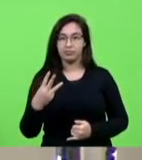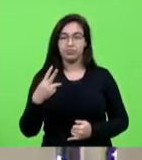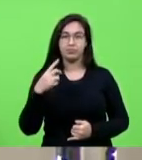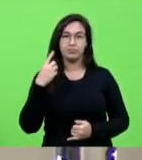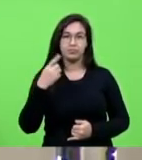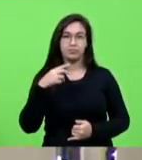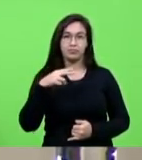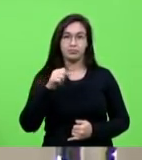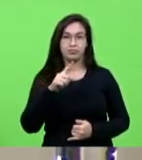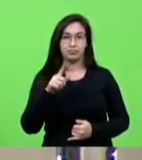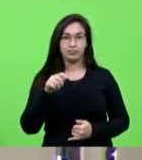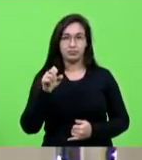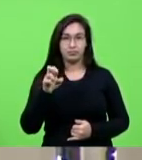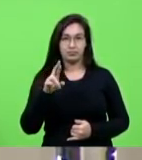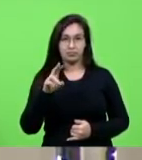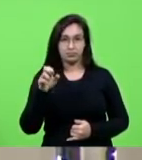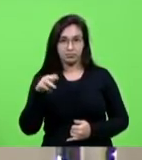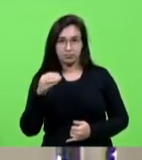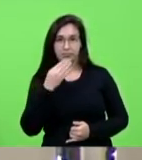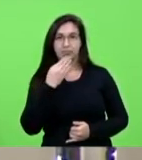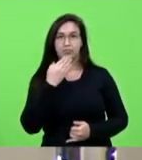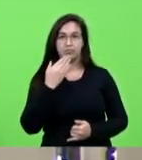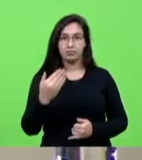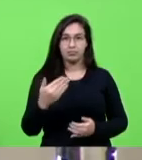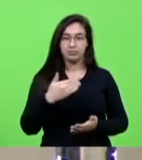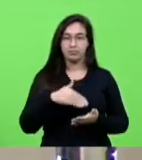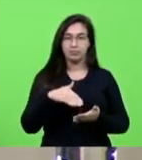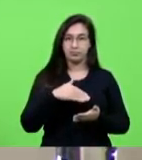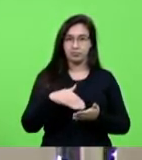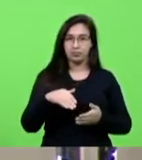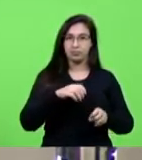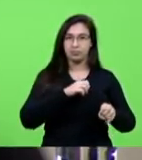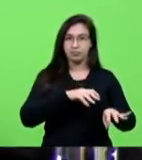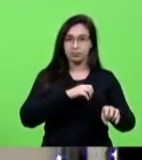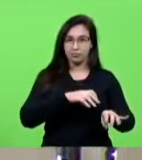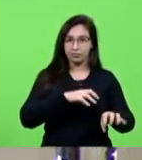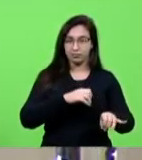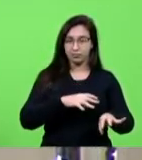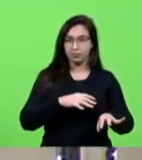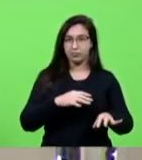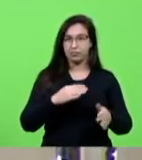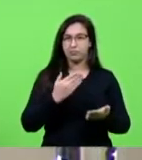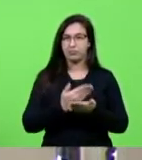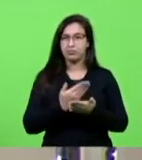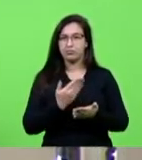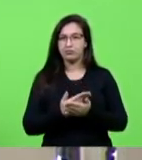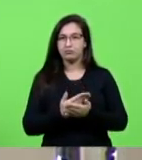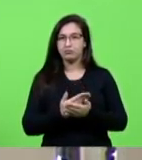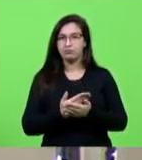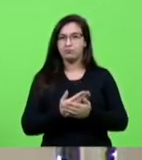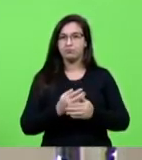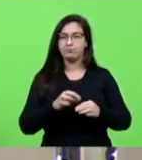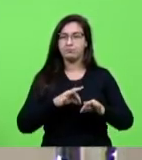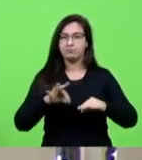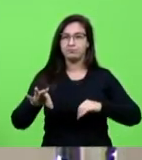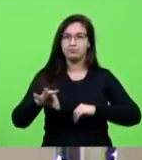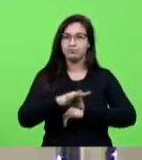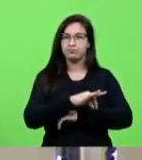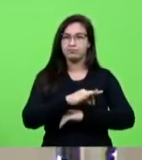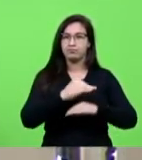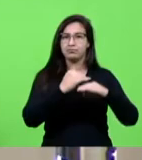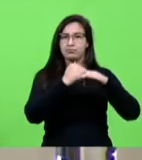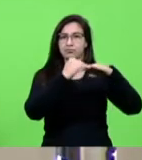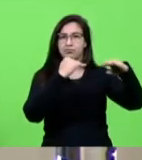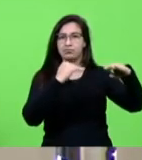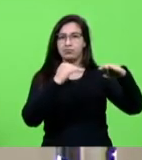Martins, solicitando ao secretário de Estado da Educação informações acerca da existência de estudos e projetos de engenharia e orçamento para execução da cobertura da